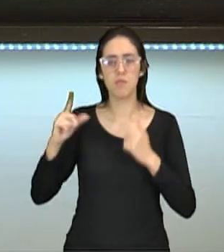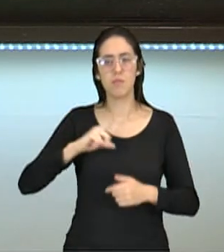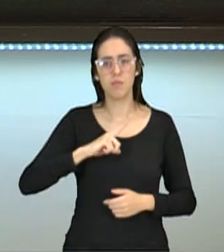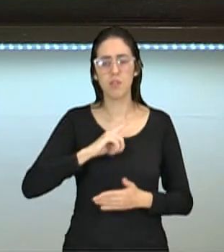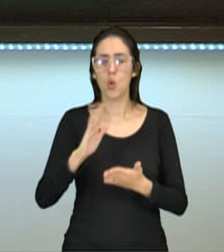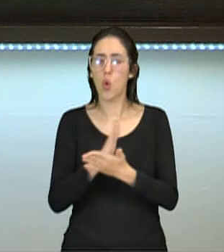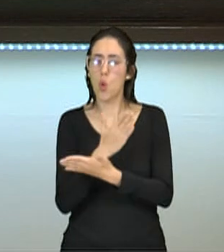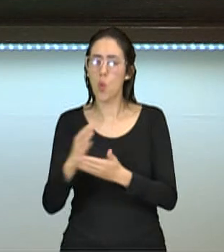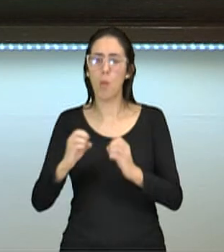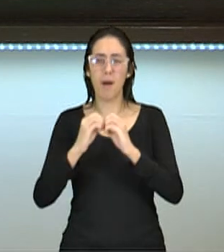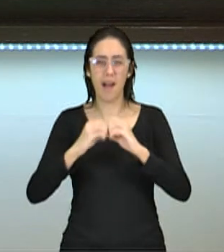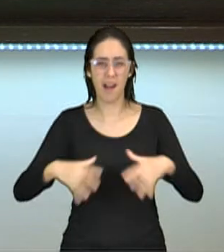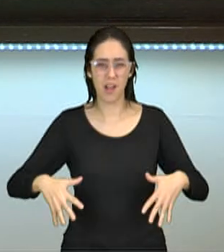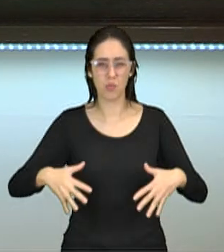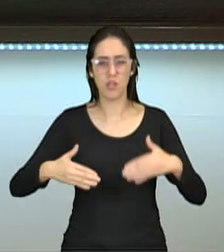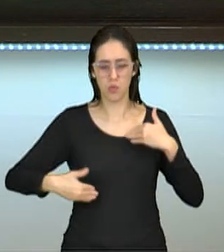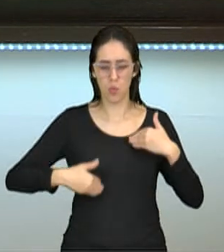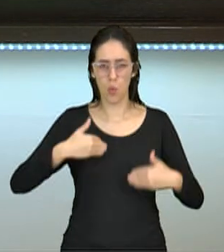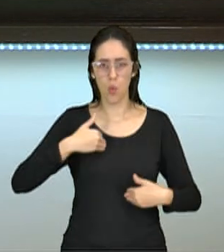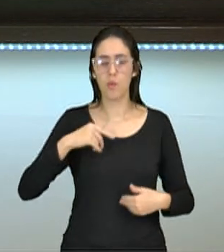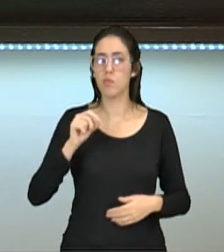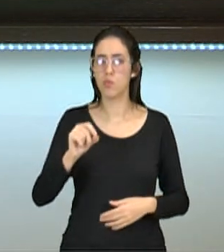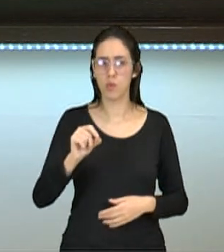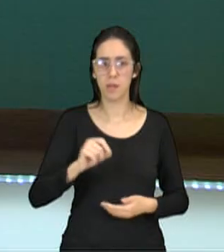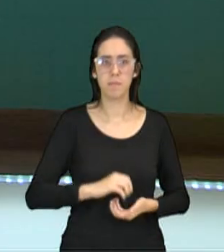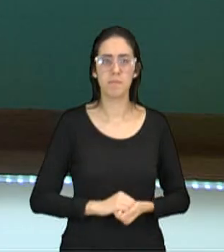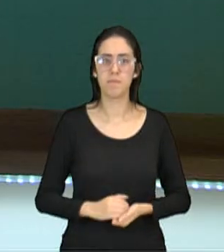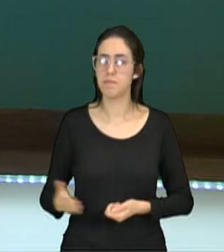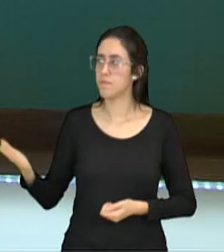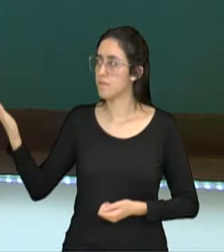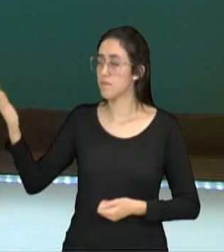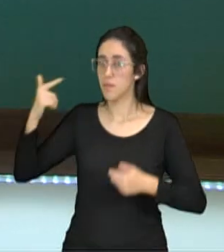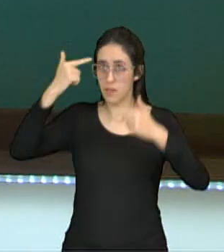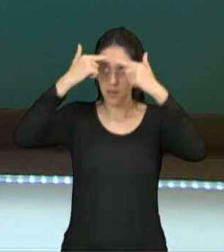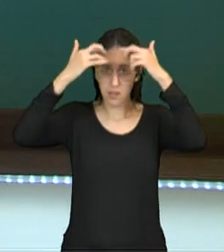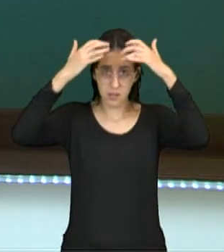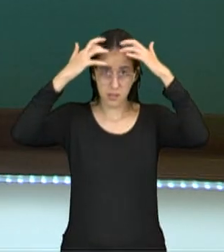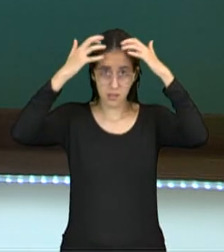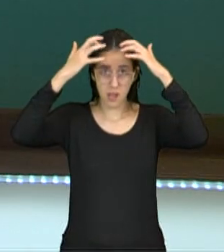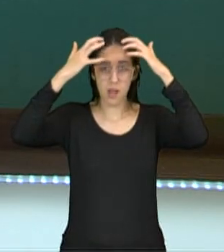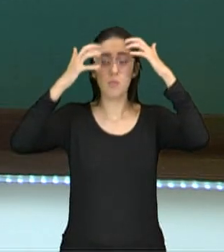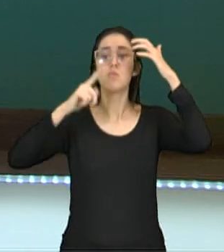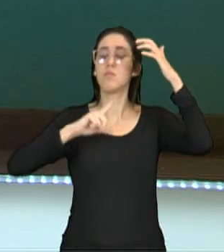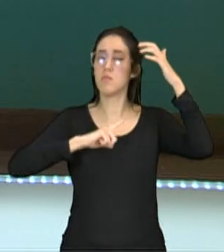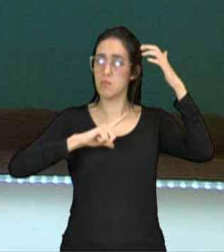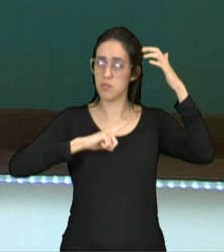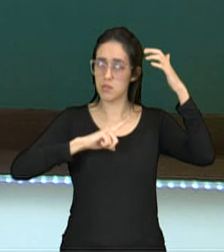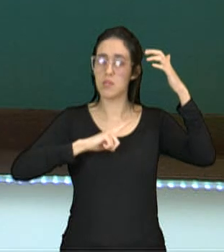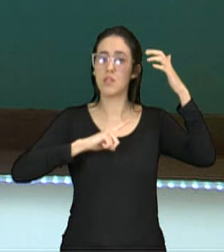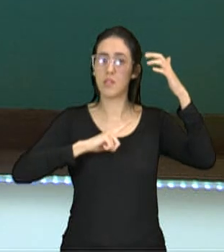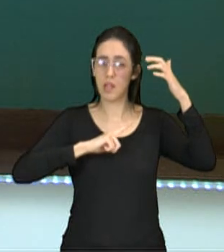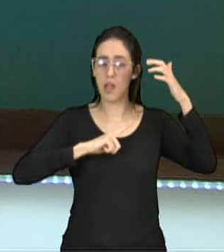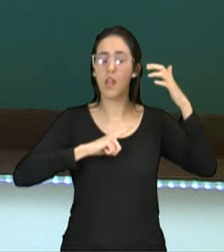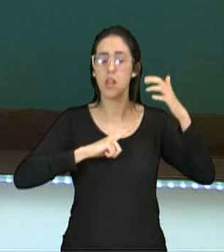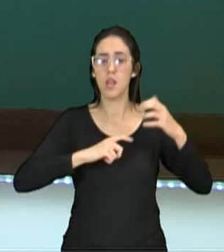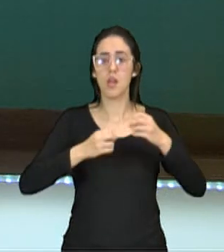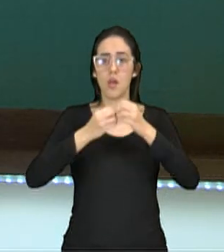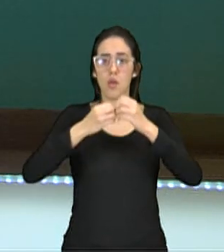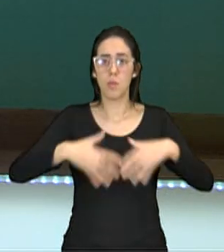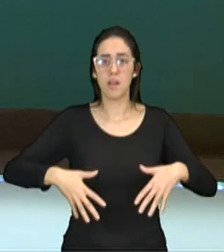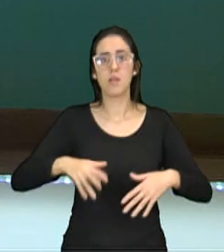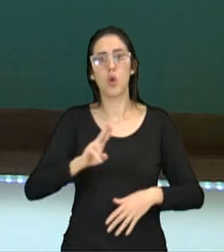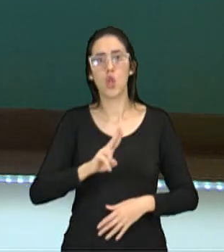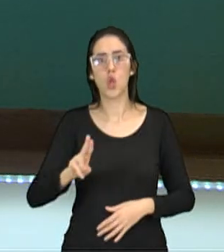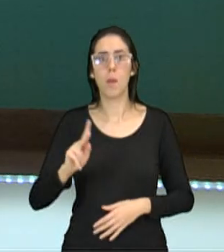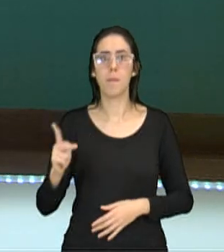algumas glândulas do nosso corpo, então a gente tem aí, lá no cérebro, uma glândula bem pequenininha, que é a